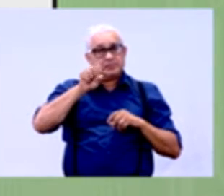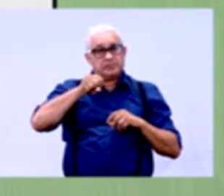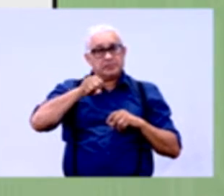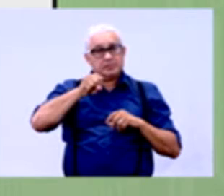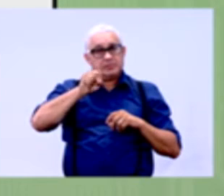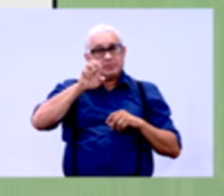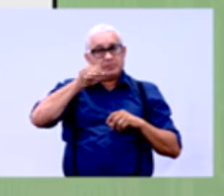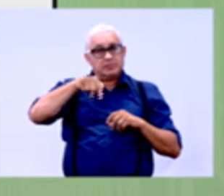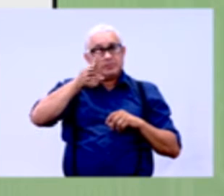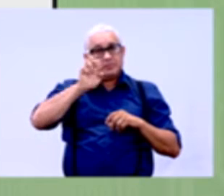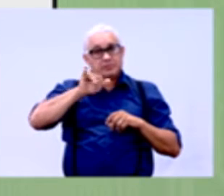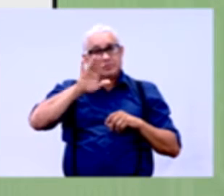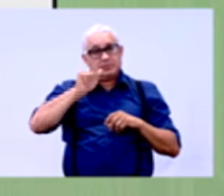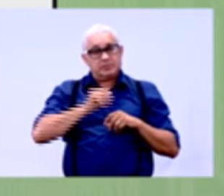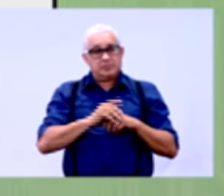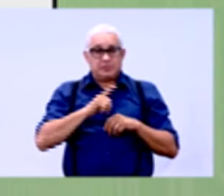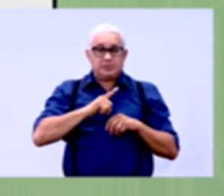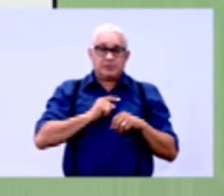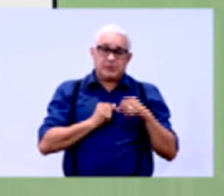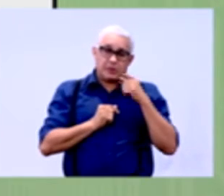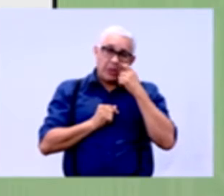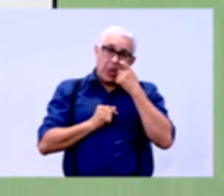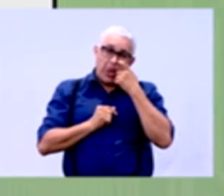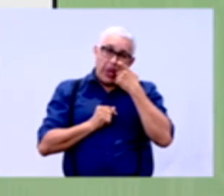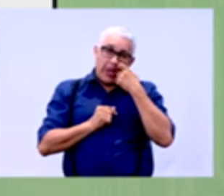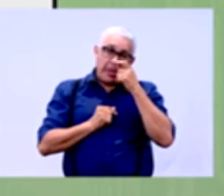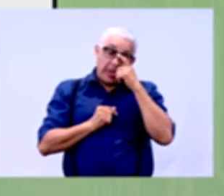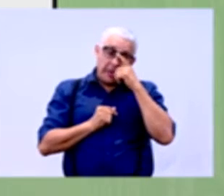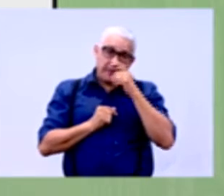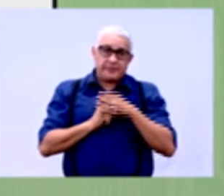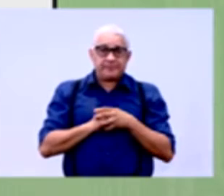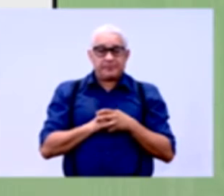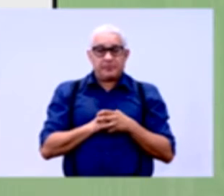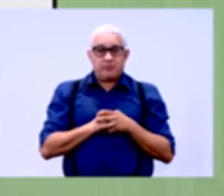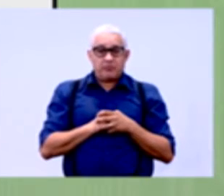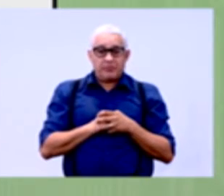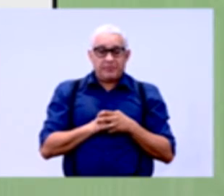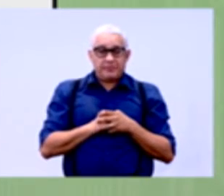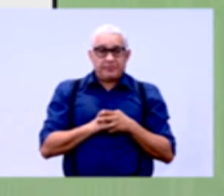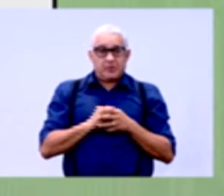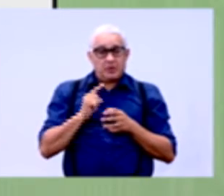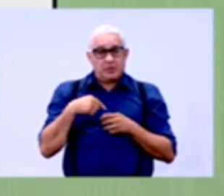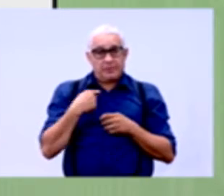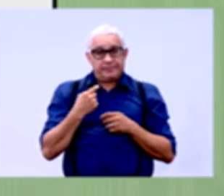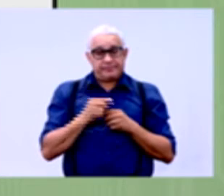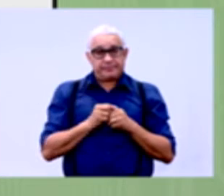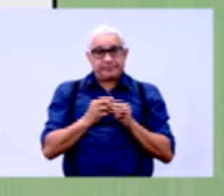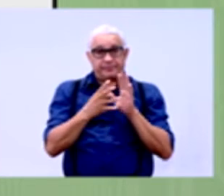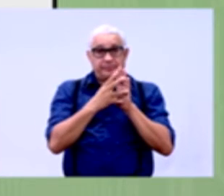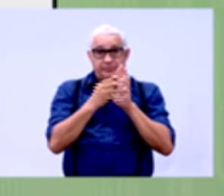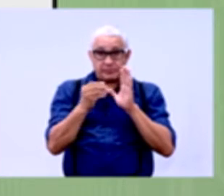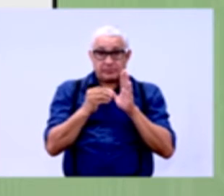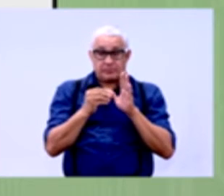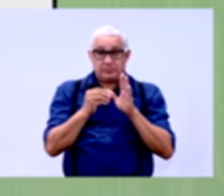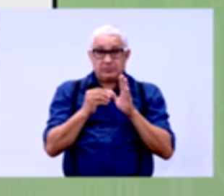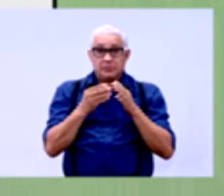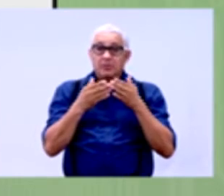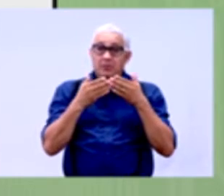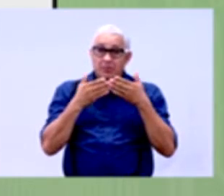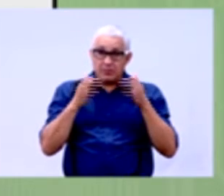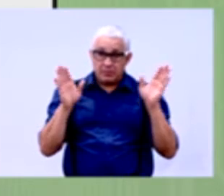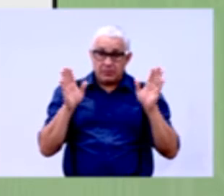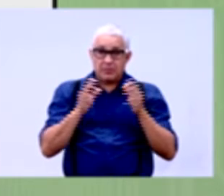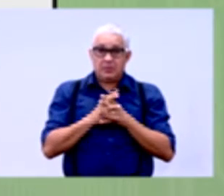aqui, que é onde está na realidade, o nosso modelo aberto.